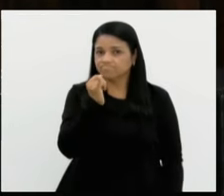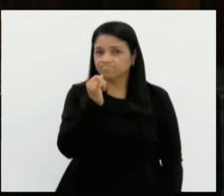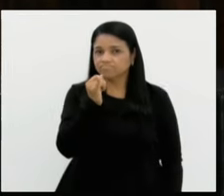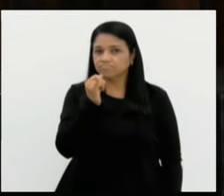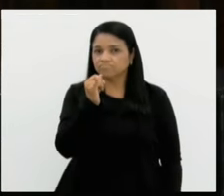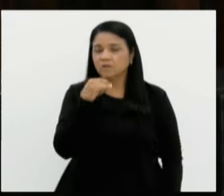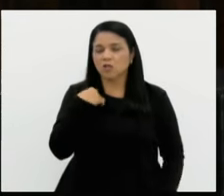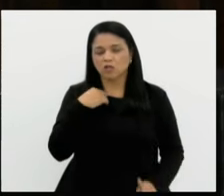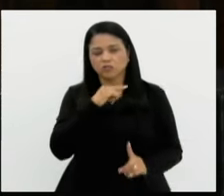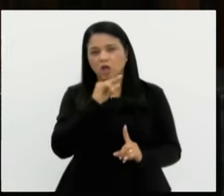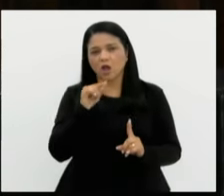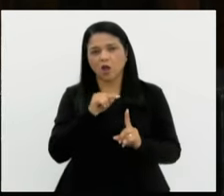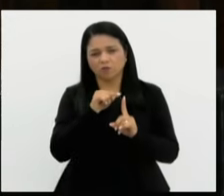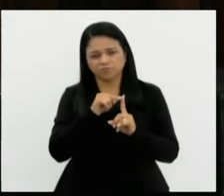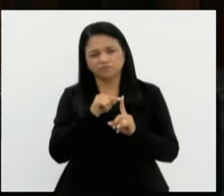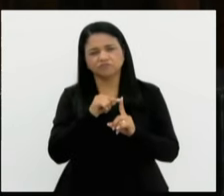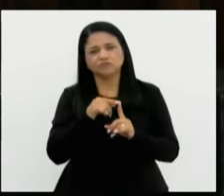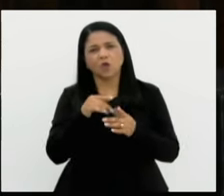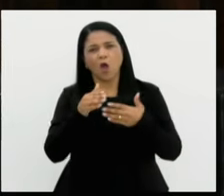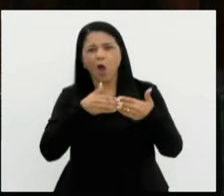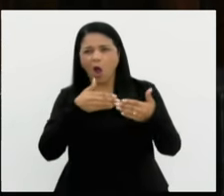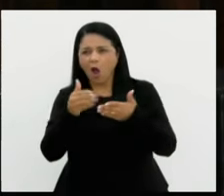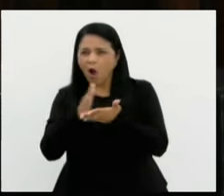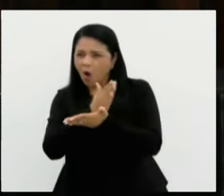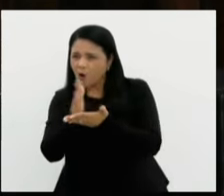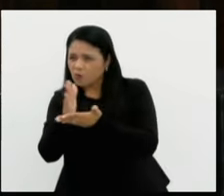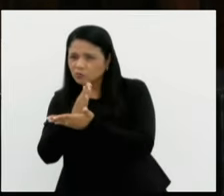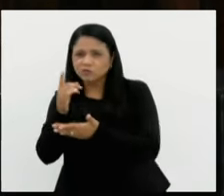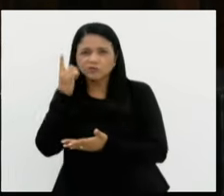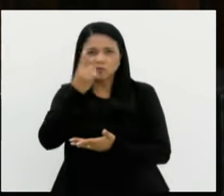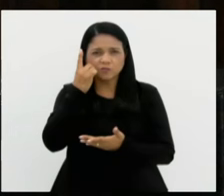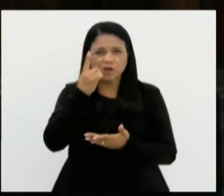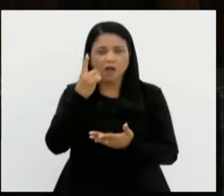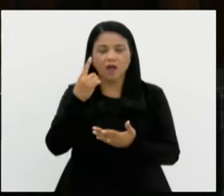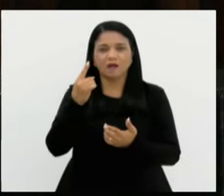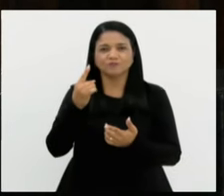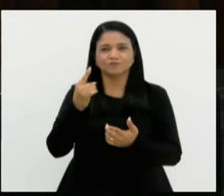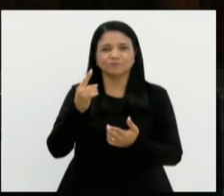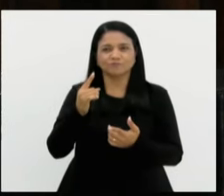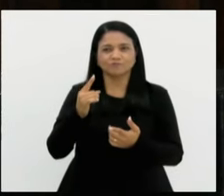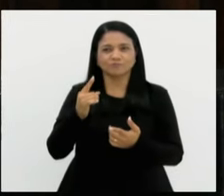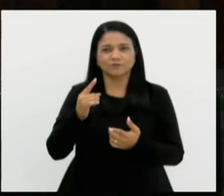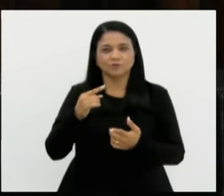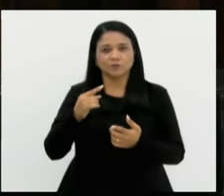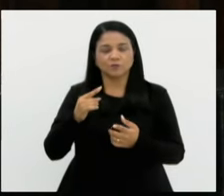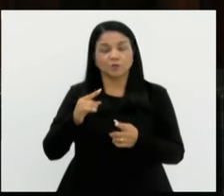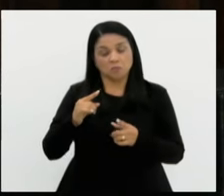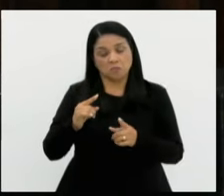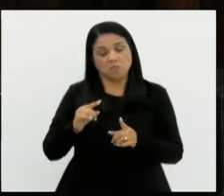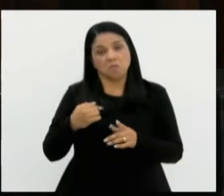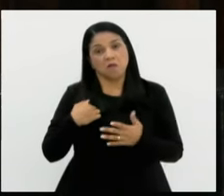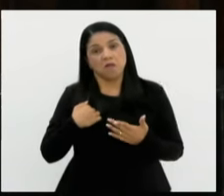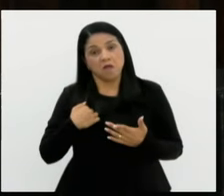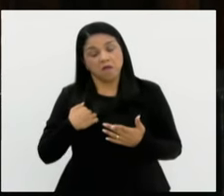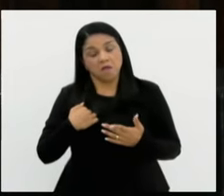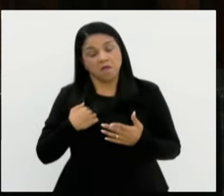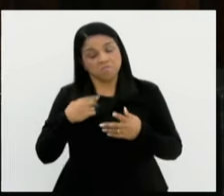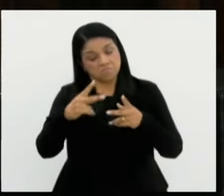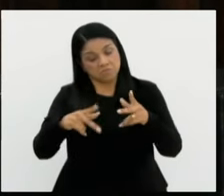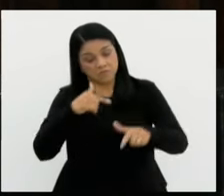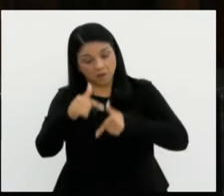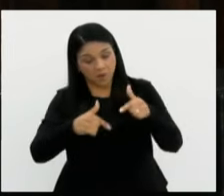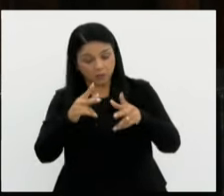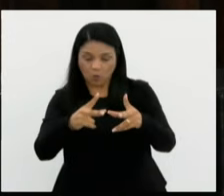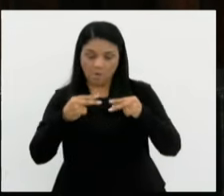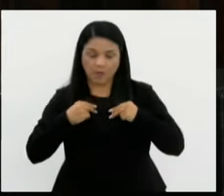objeto de algumas falas de deputados aqui, Vossa Excelência e outros, reconhecendo que o trabalho que não é mérito meu, mas o trabalho da